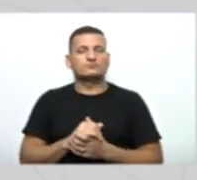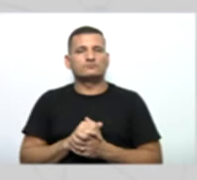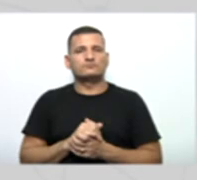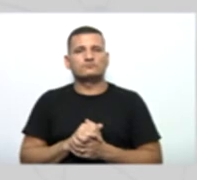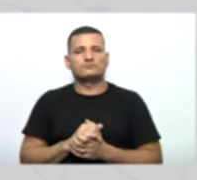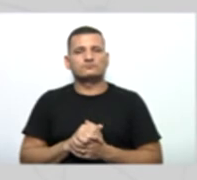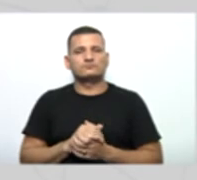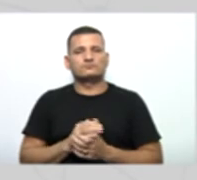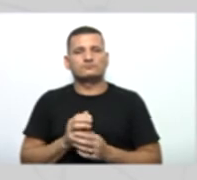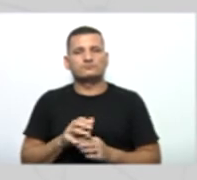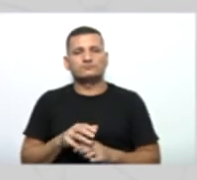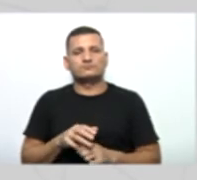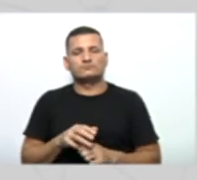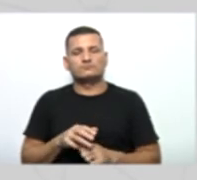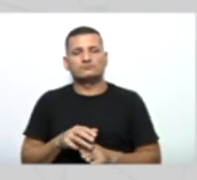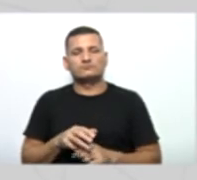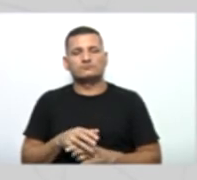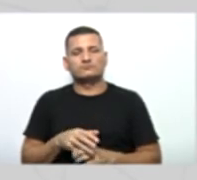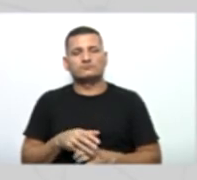tirar